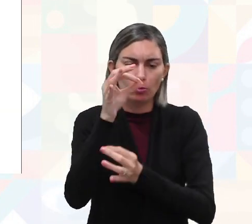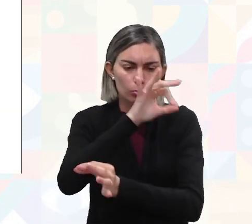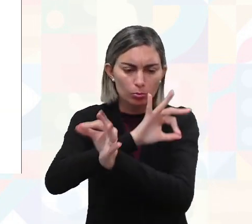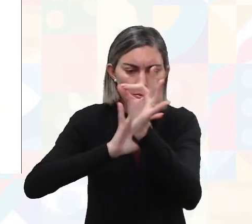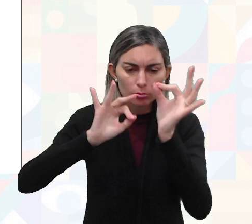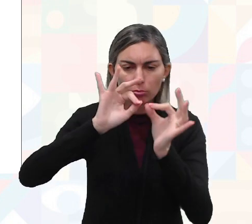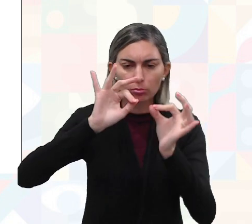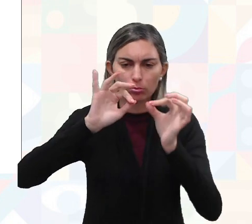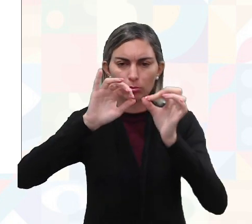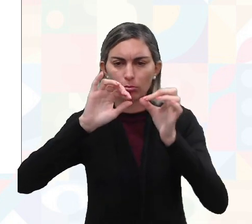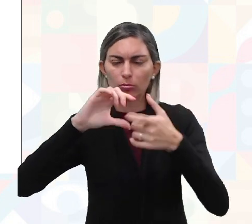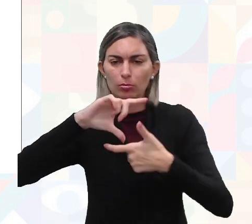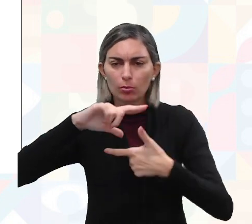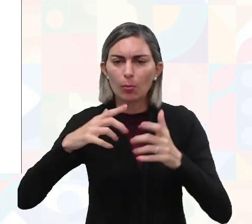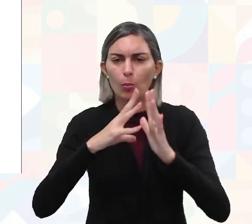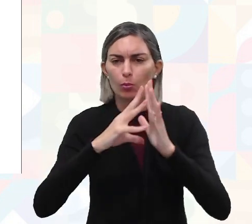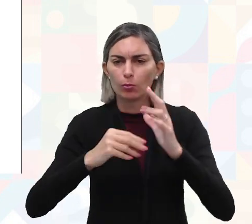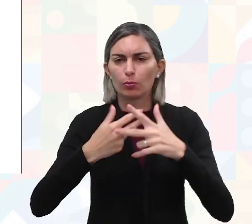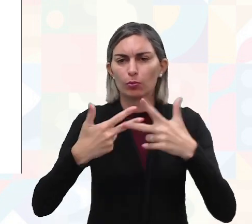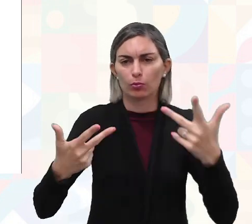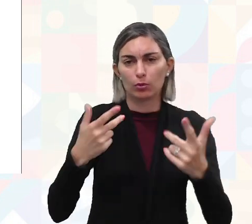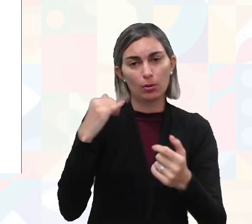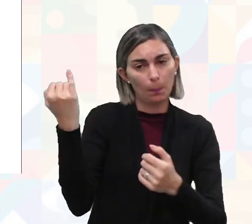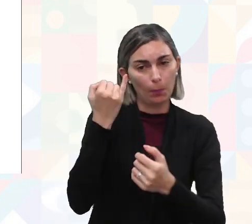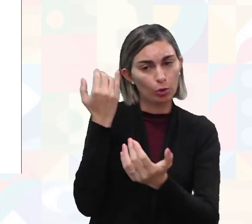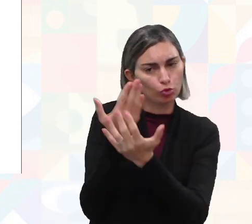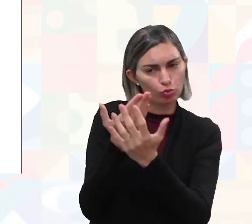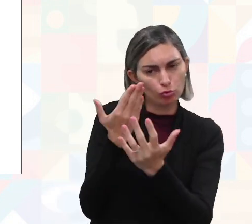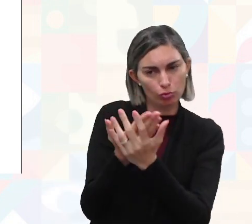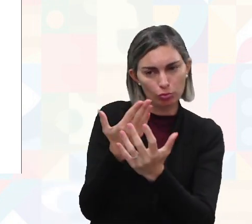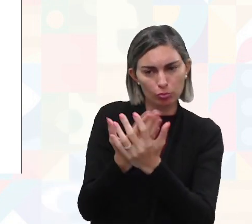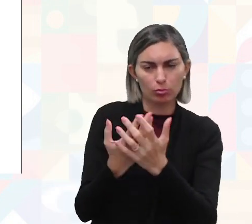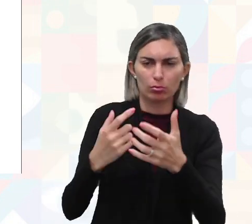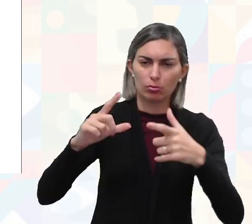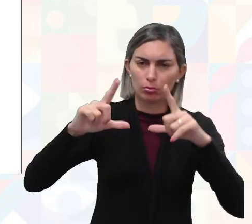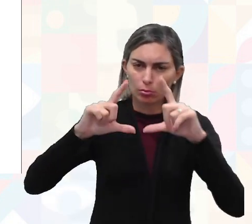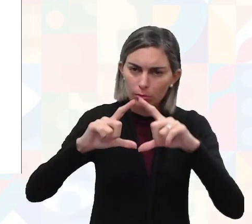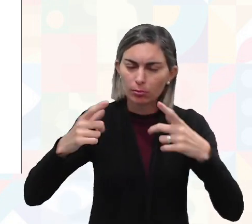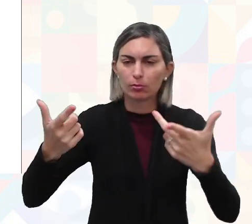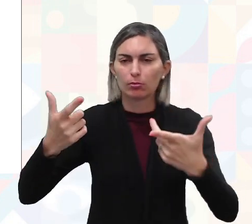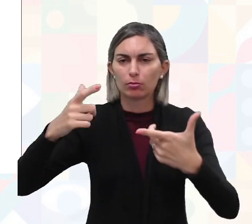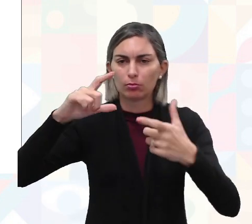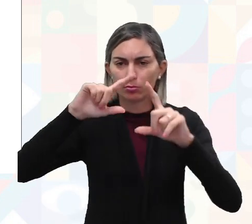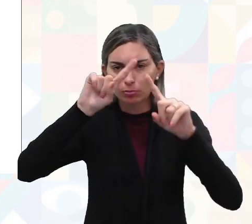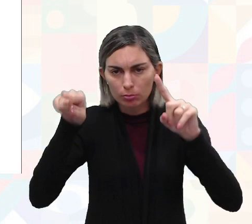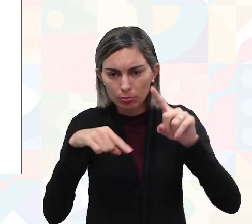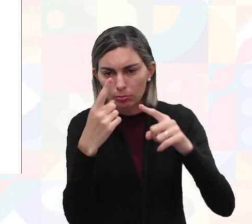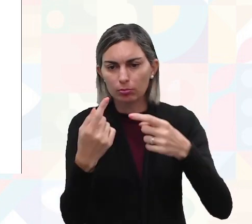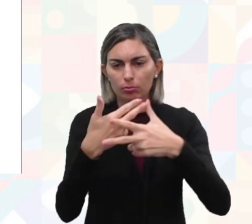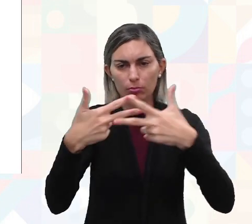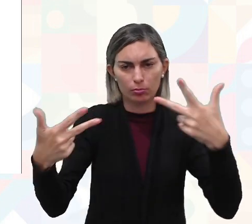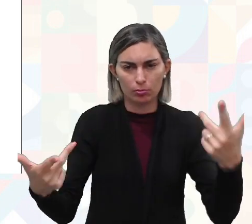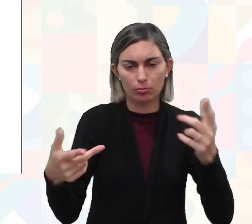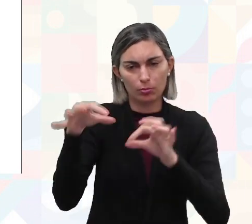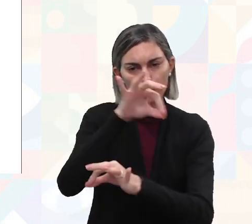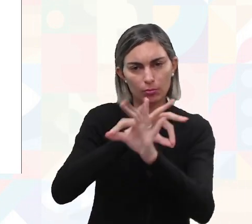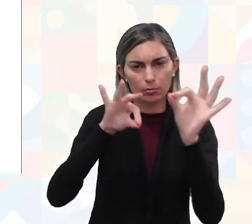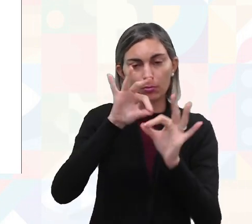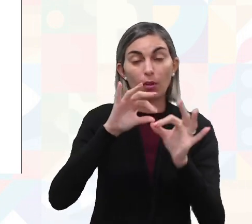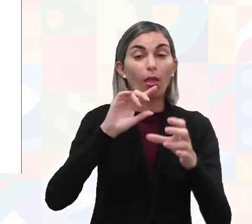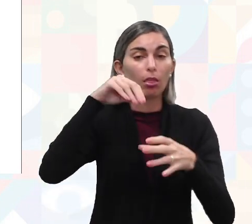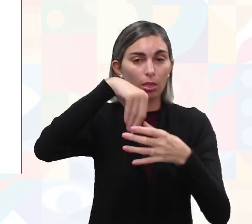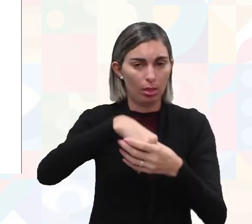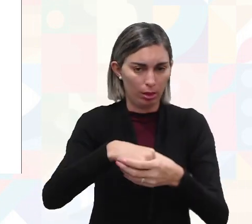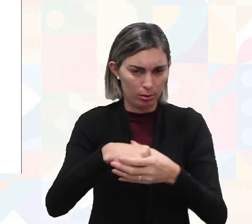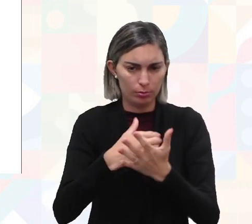e a gente vai falar sobre a importância do estudo da forma para a decoração de interiores. Dentro dos princípios